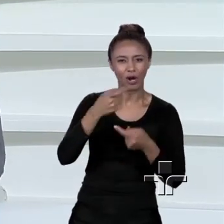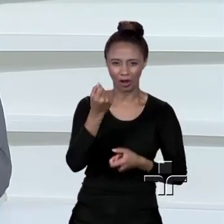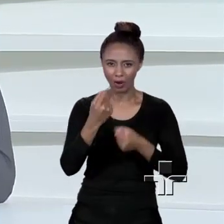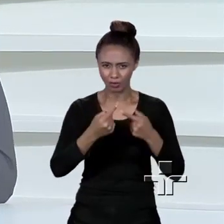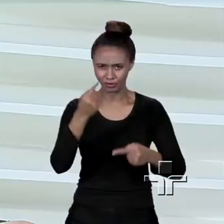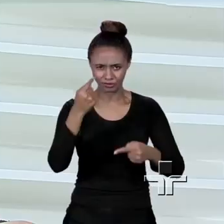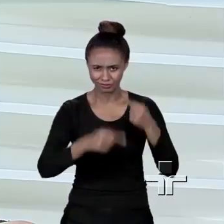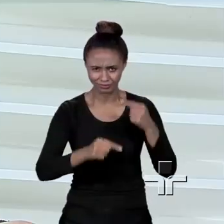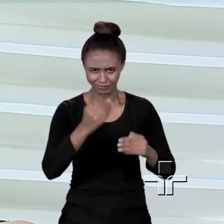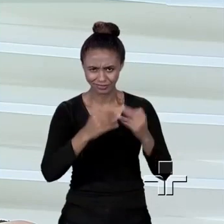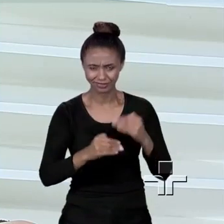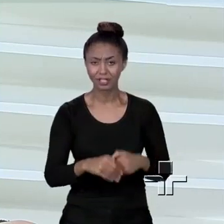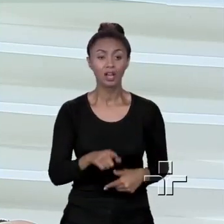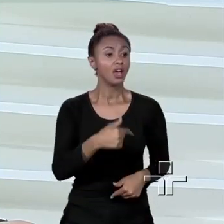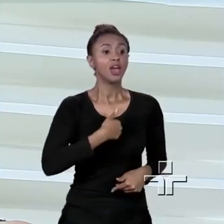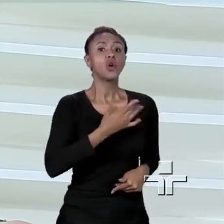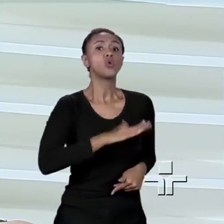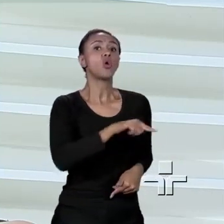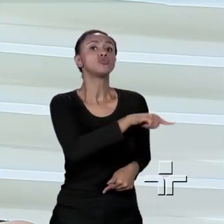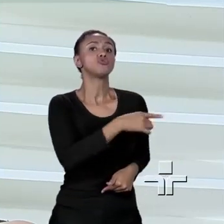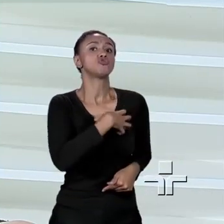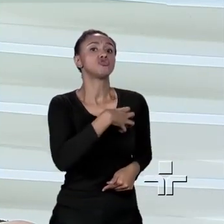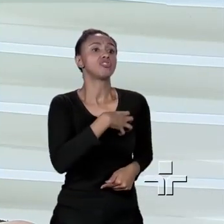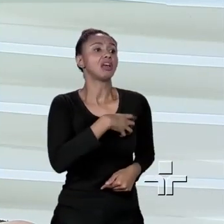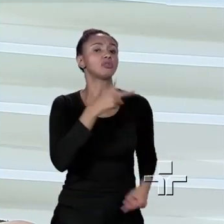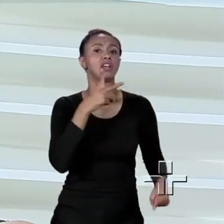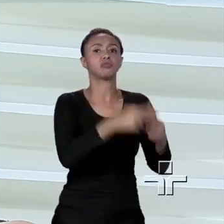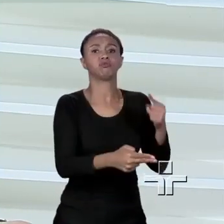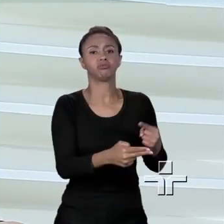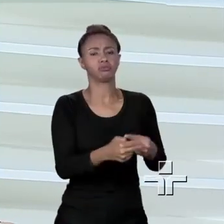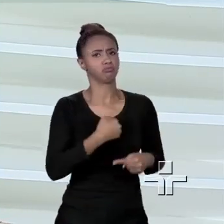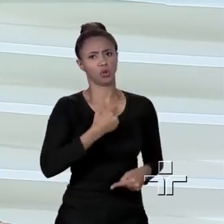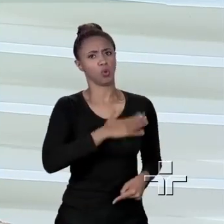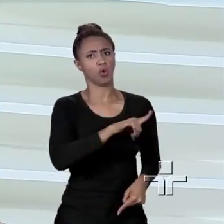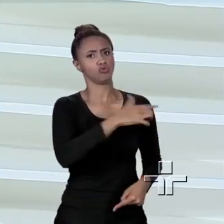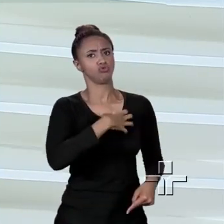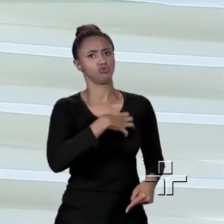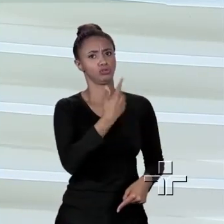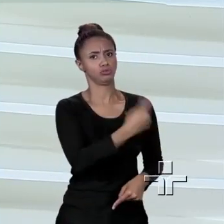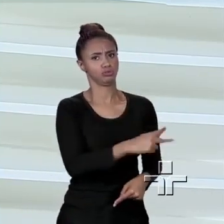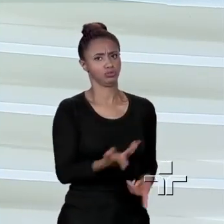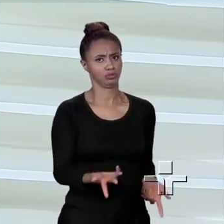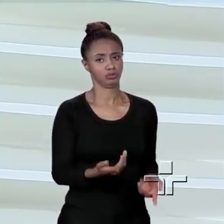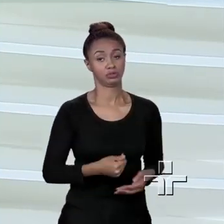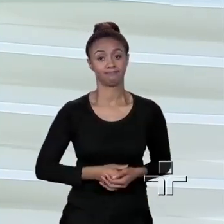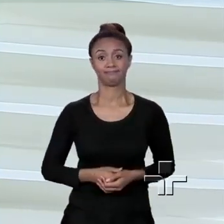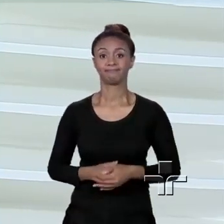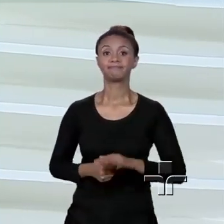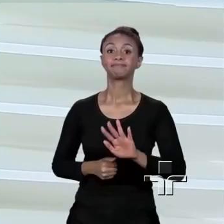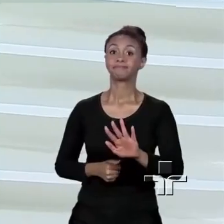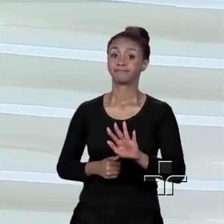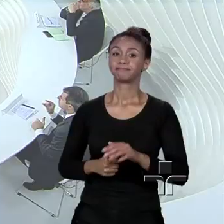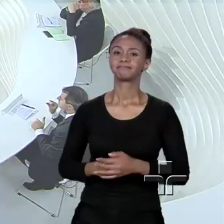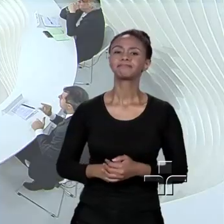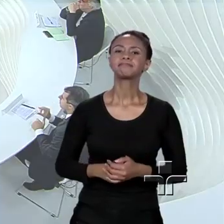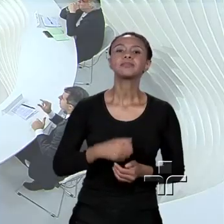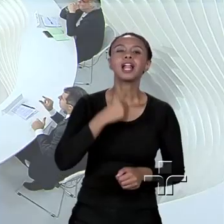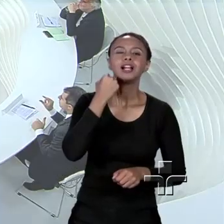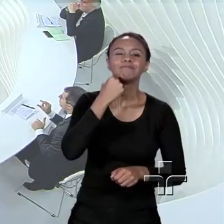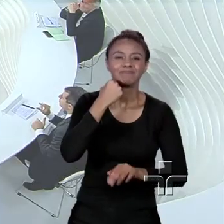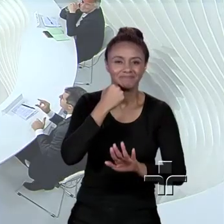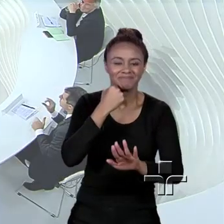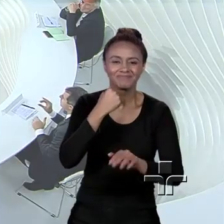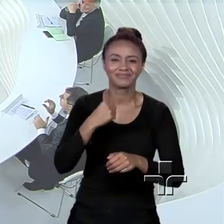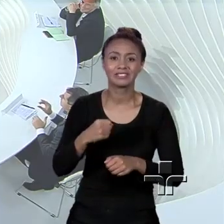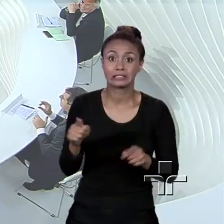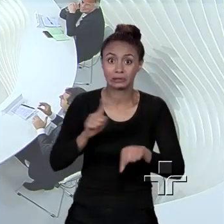não gosto nem do jeito que eles trabalham para barrar. Então... Senadora, a senhora tentaria...